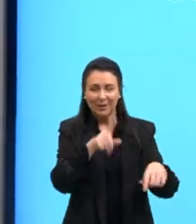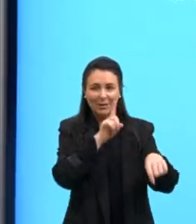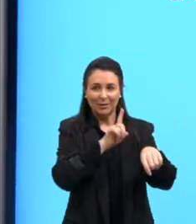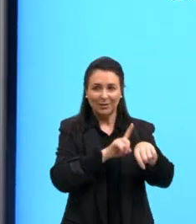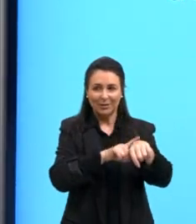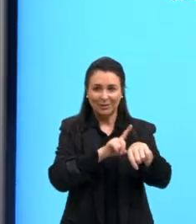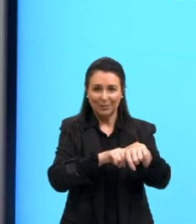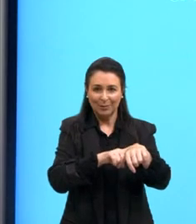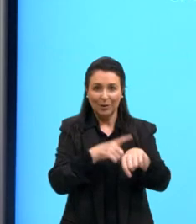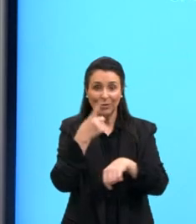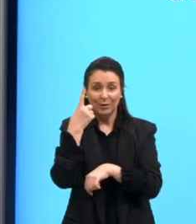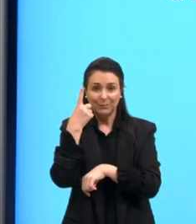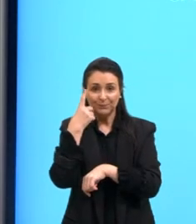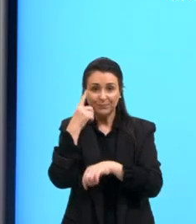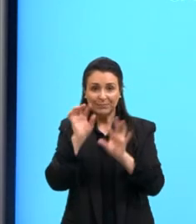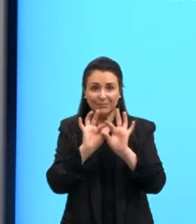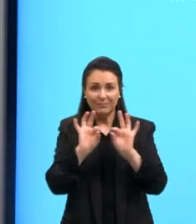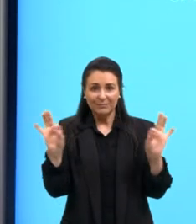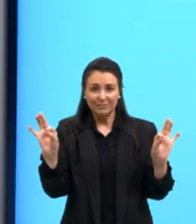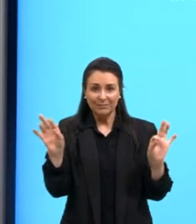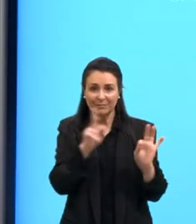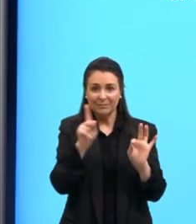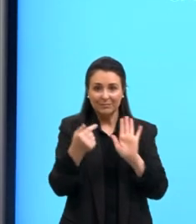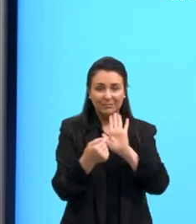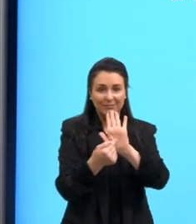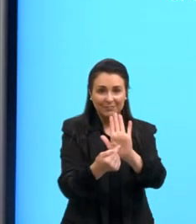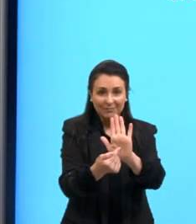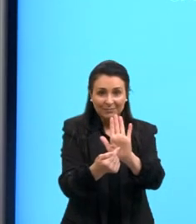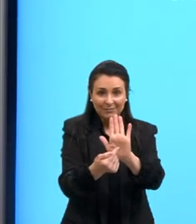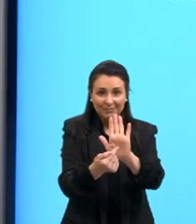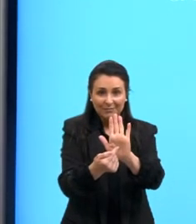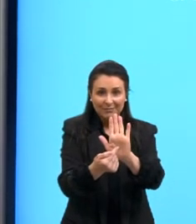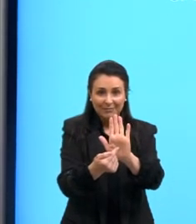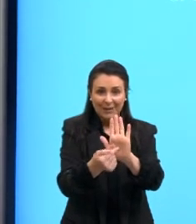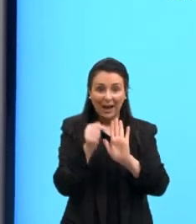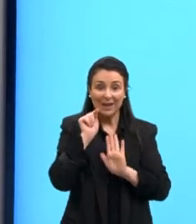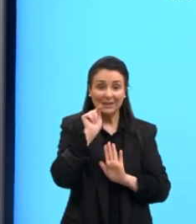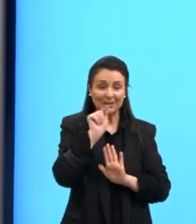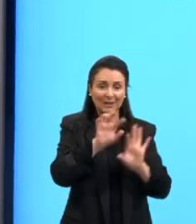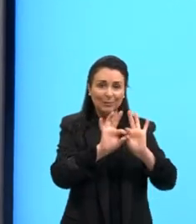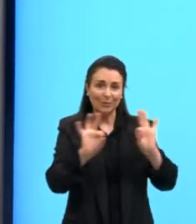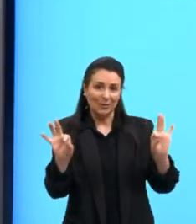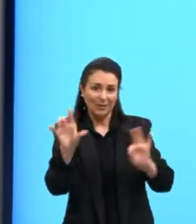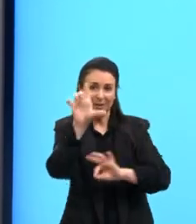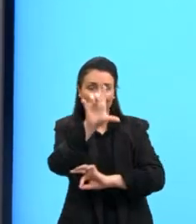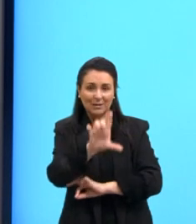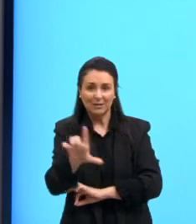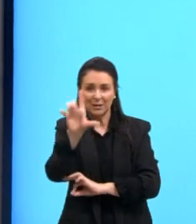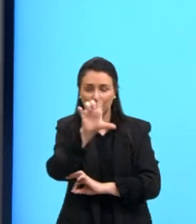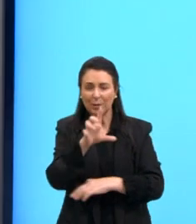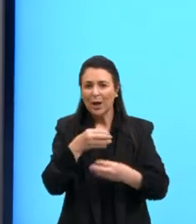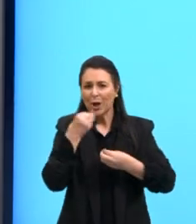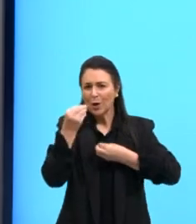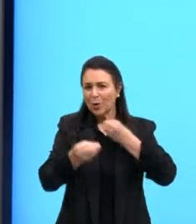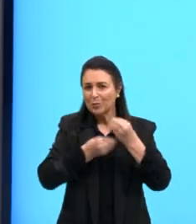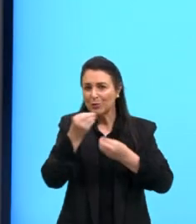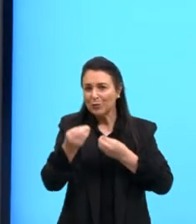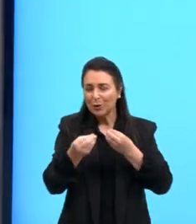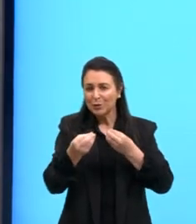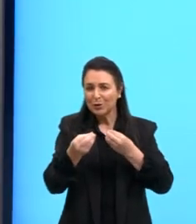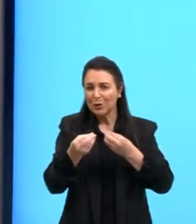aquela aquela linha que eu passei para vocês né aquela linha ali nos mostra o que que é literatura ela é como se fosse uma